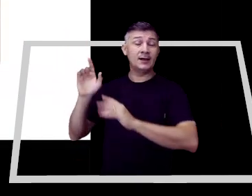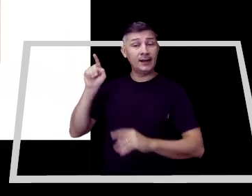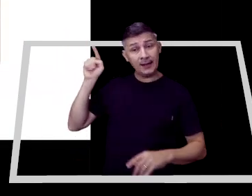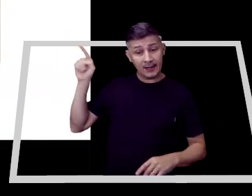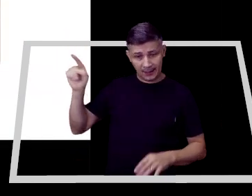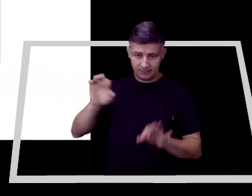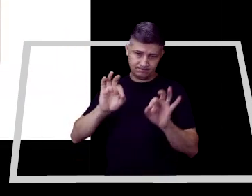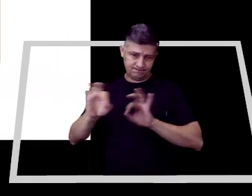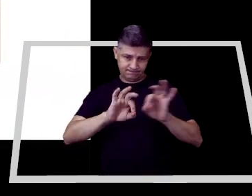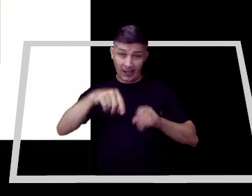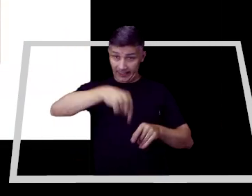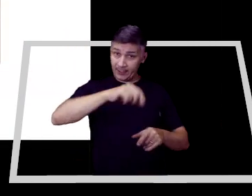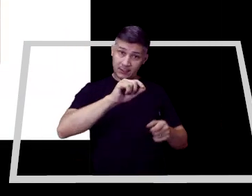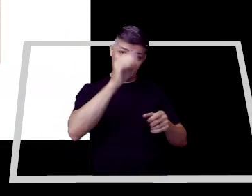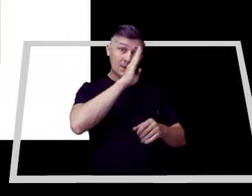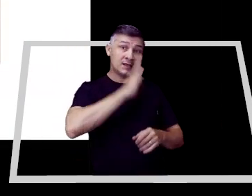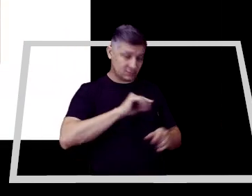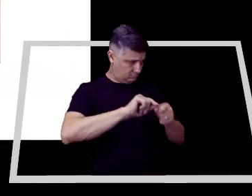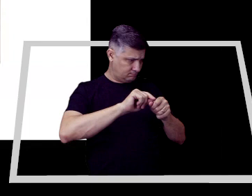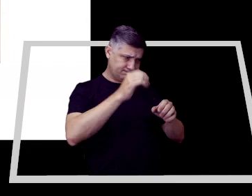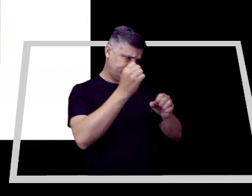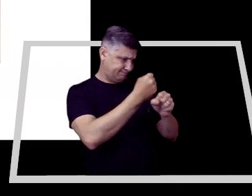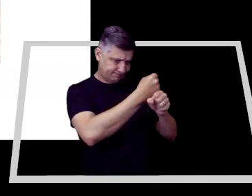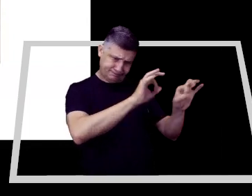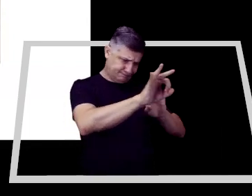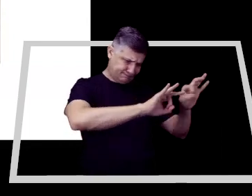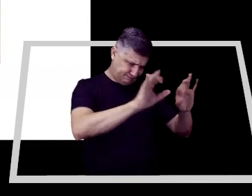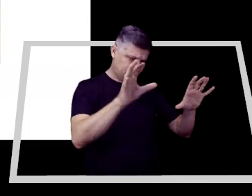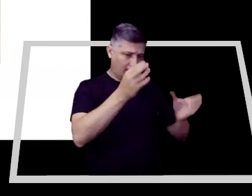de madeira confeccionada aqui no Brasil, seria